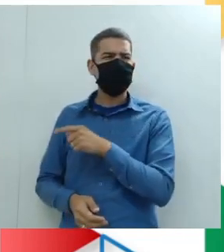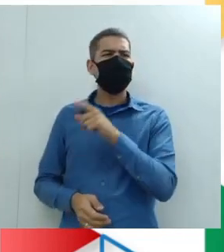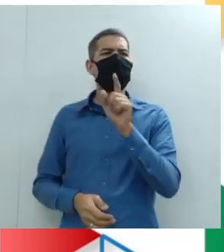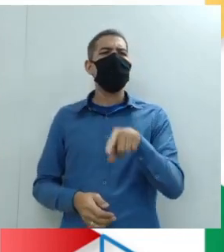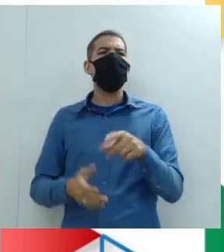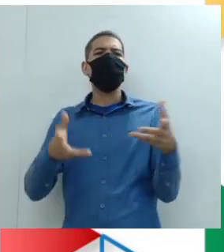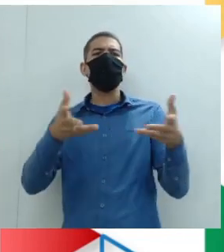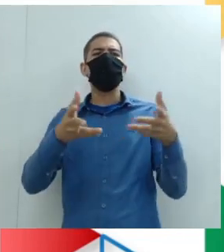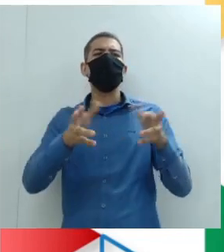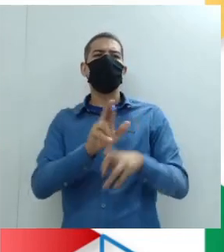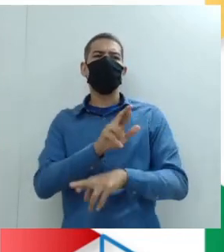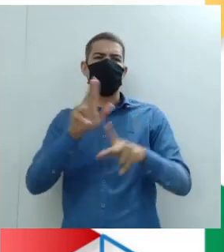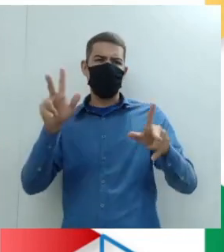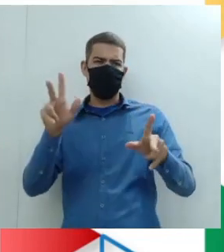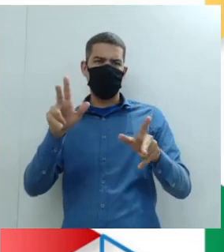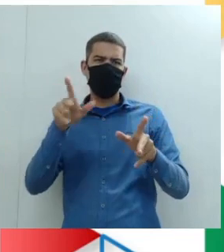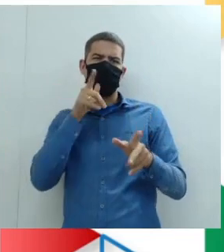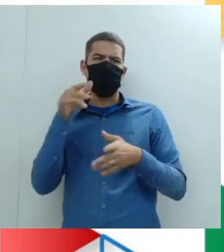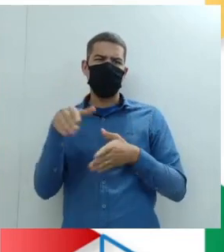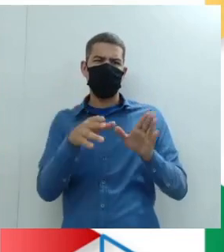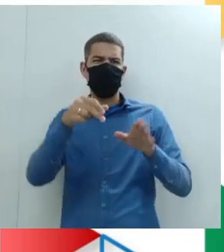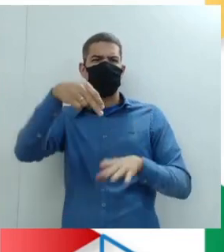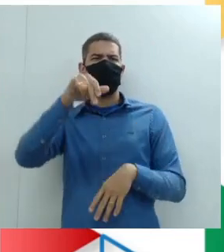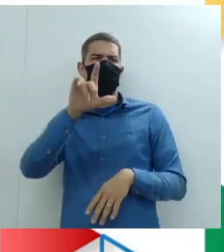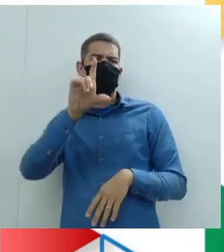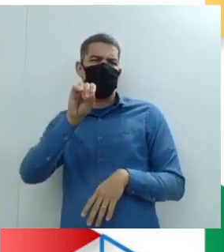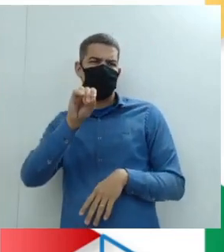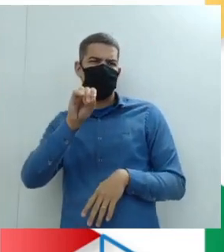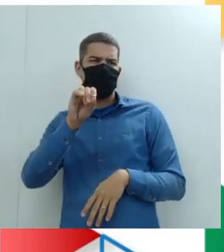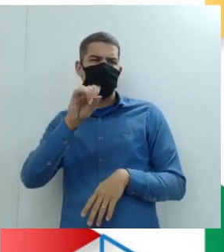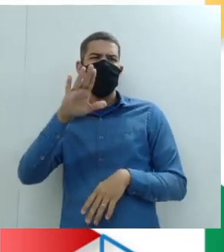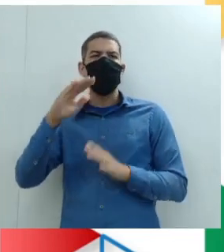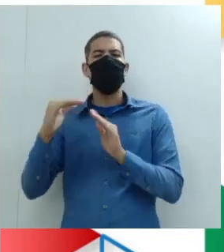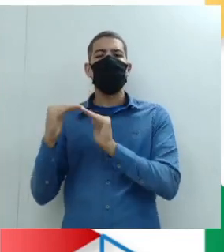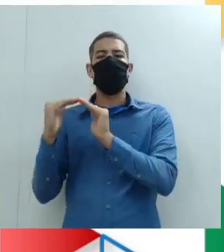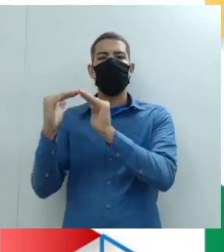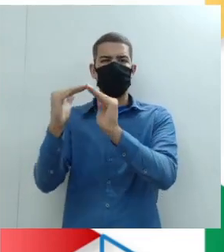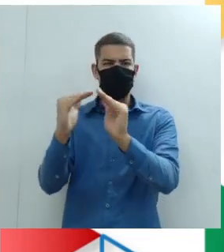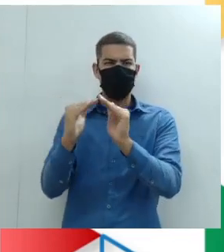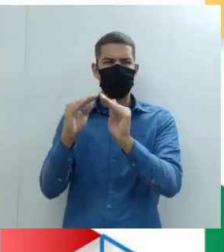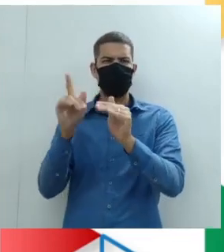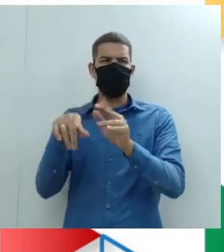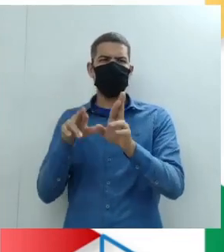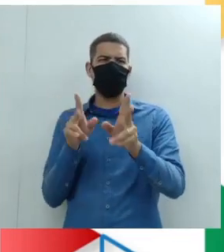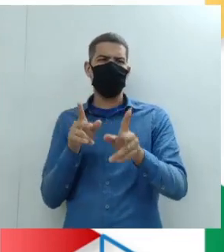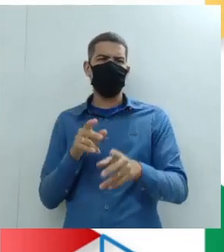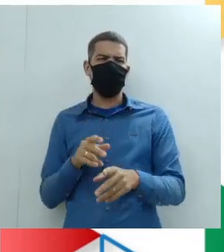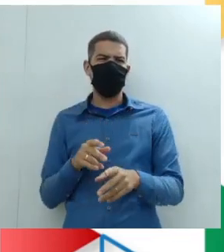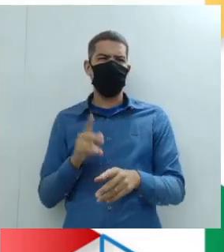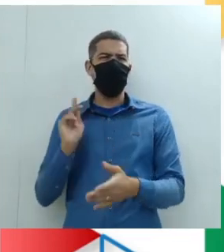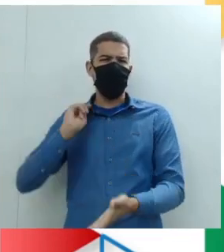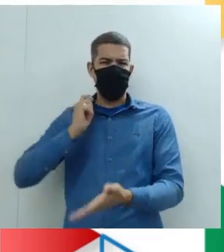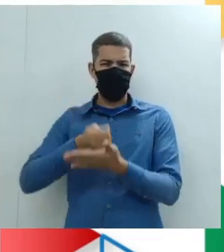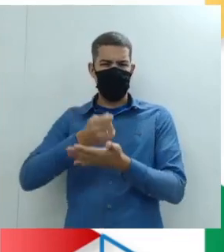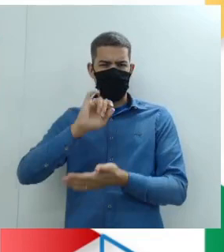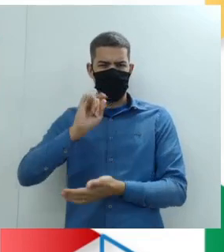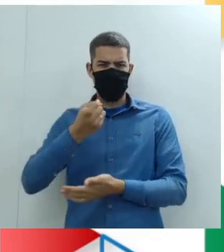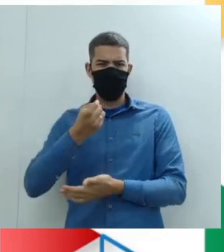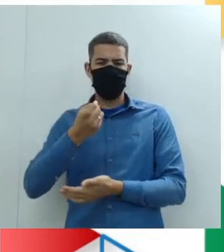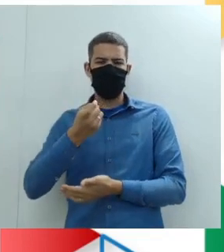situação completamente do Rio Nilo, claro, mas as casas localizadas aí. Professor, então eles não pagam mais